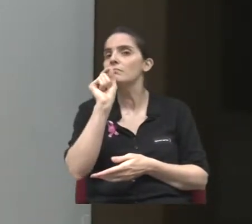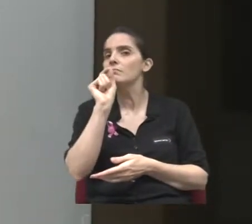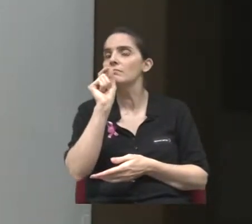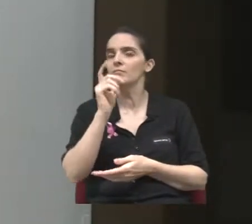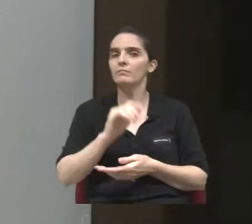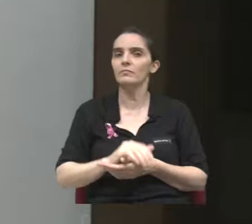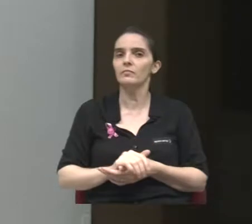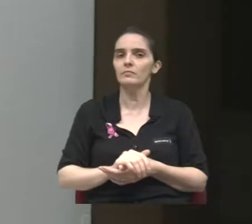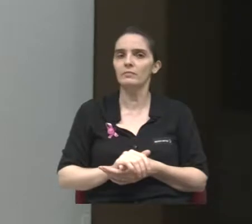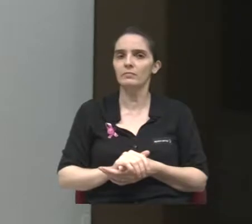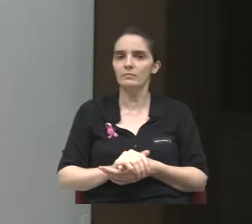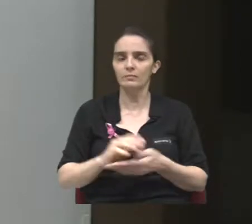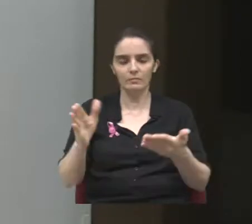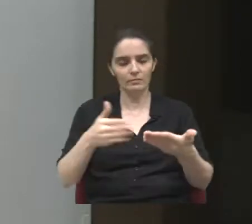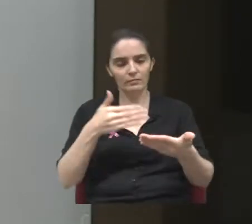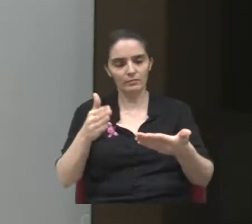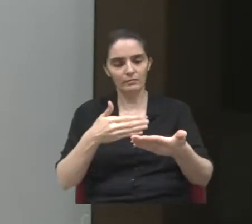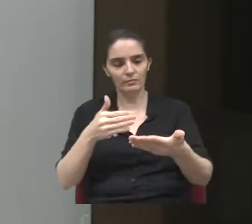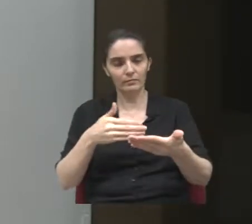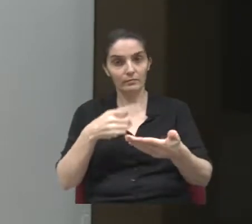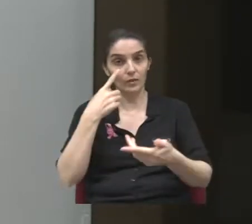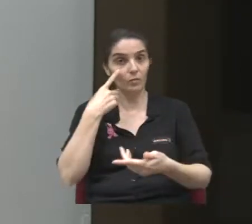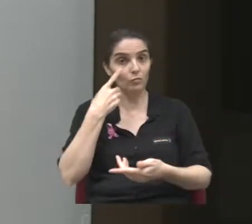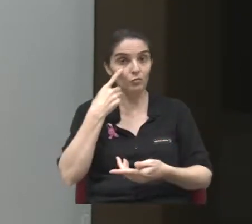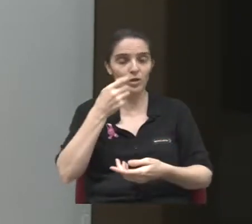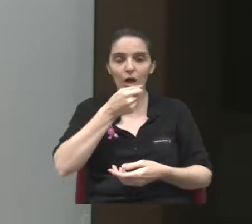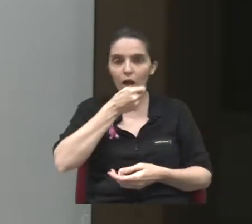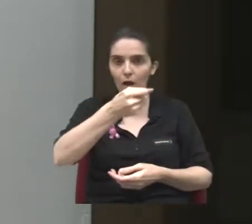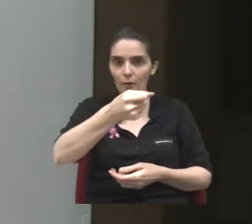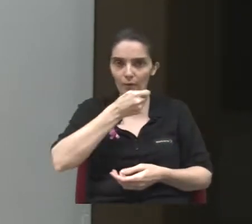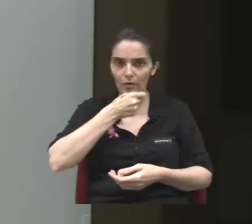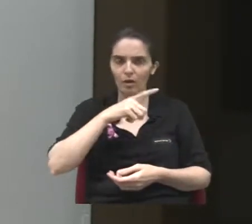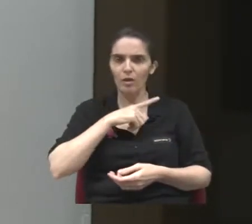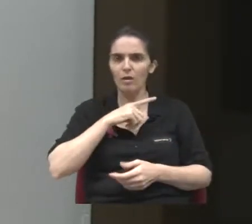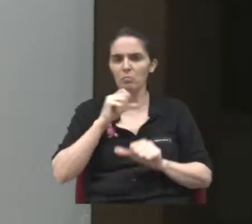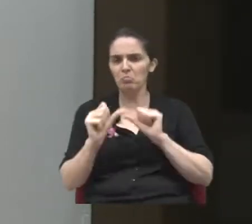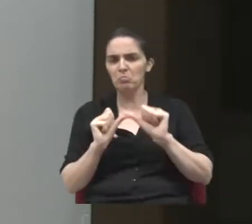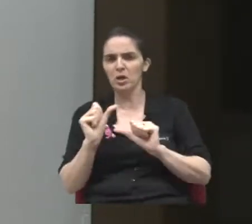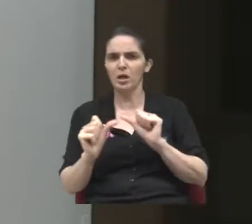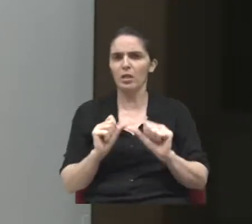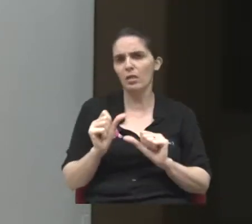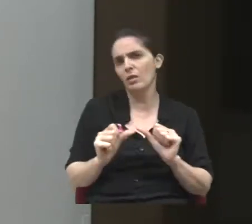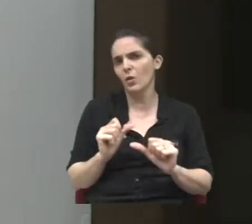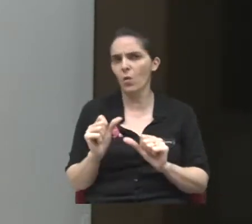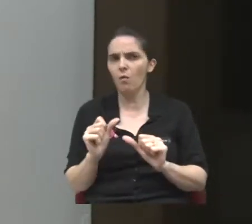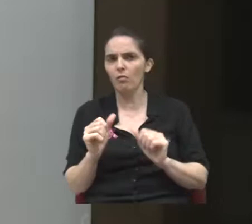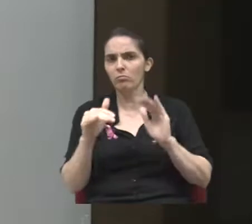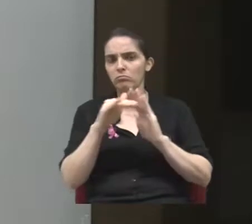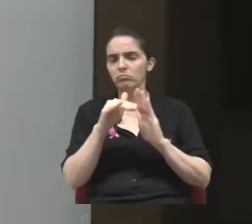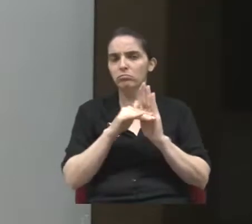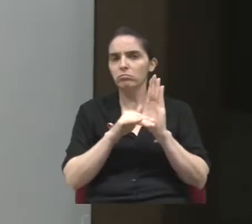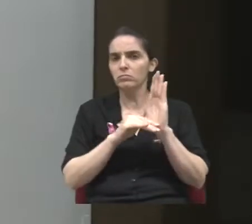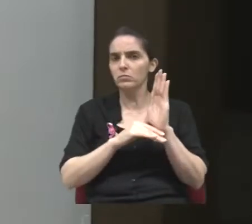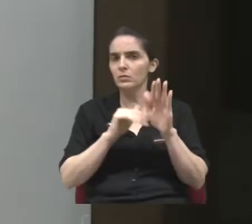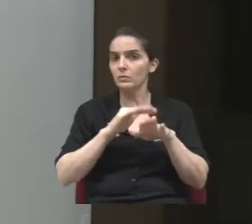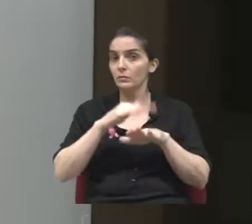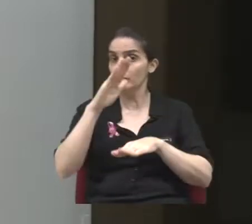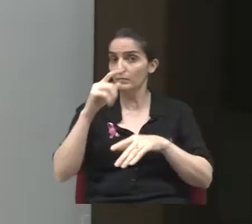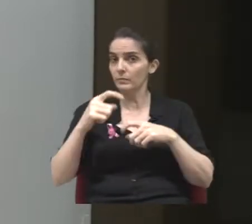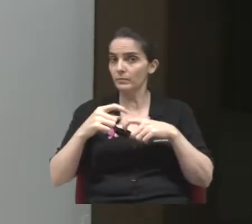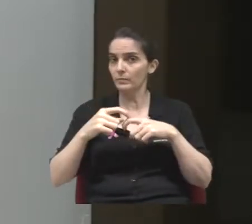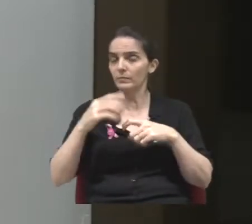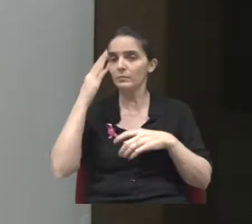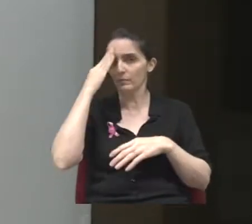reportagem que assisti, que há uma mudança em relação ao programa Mais Médicos. E sabemos que temos um grande